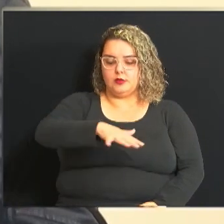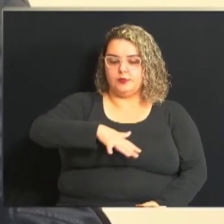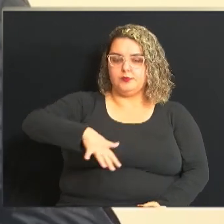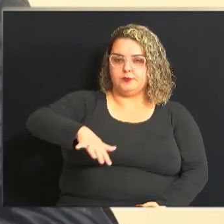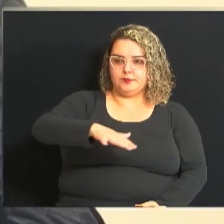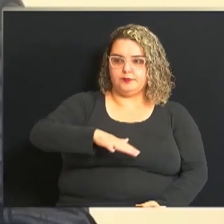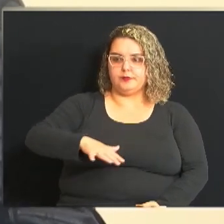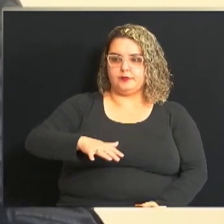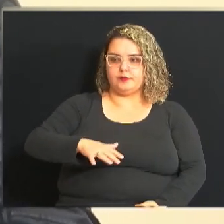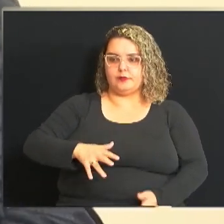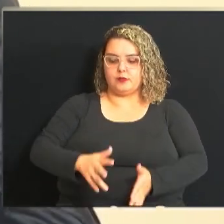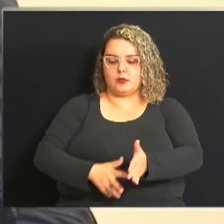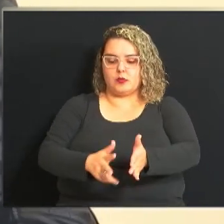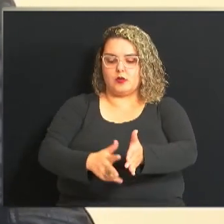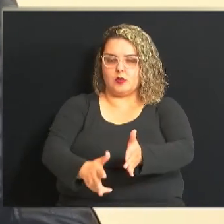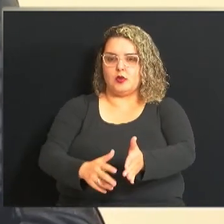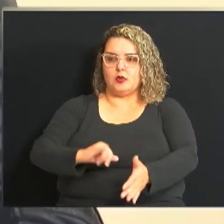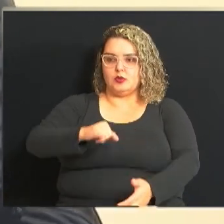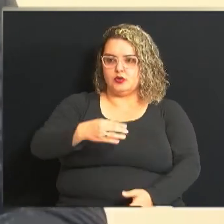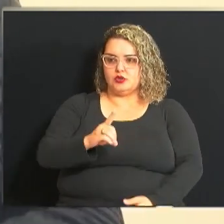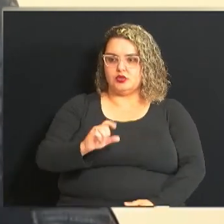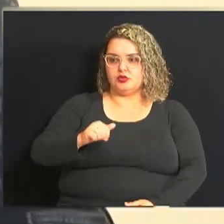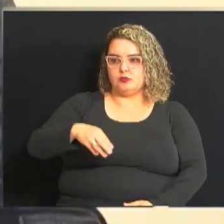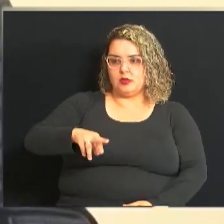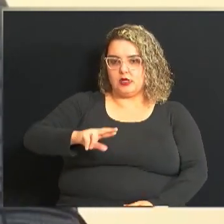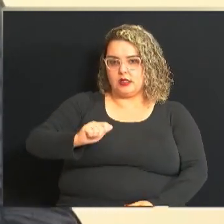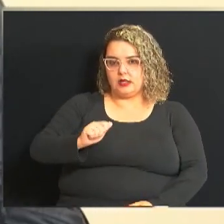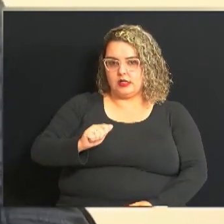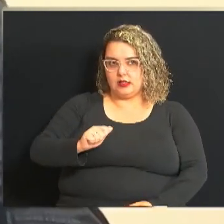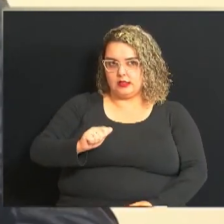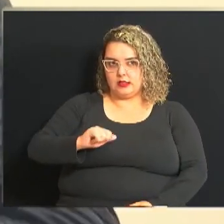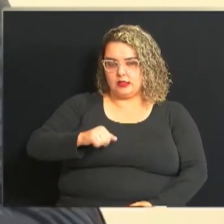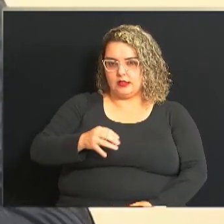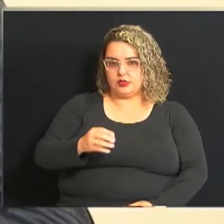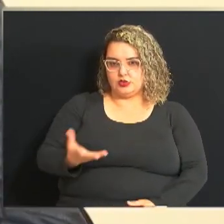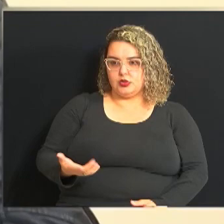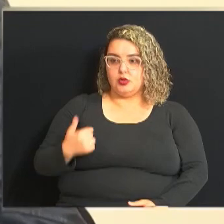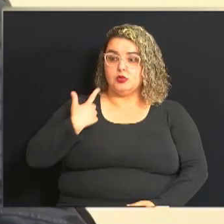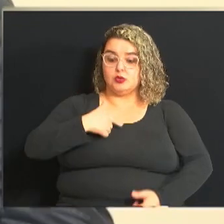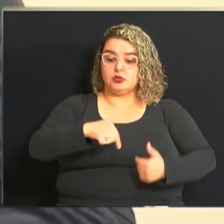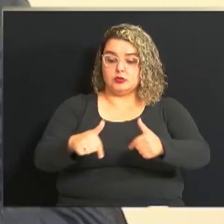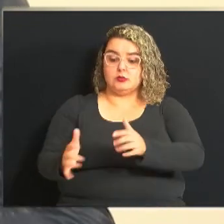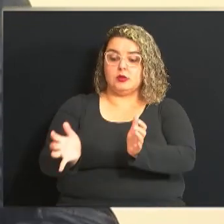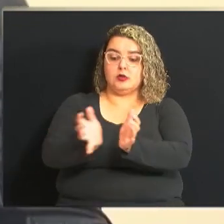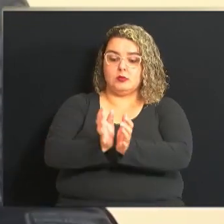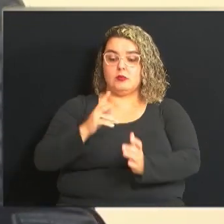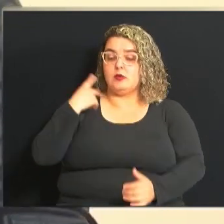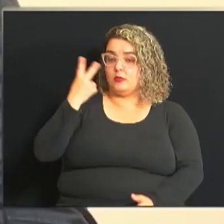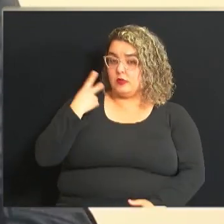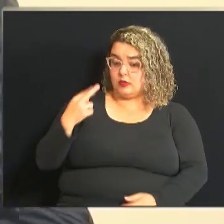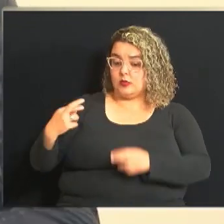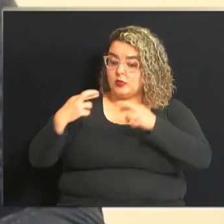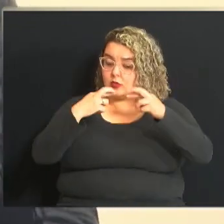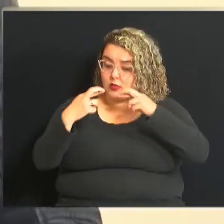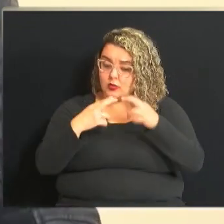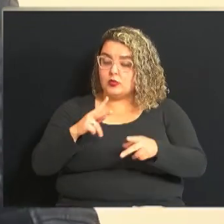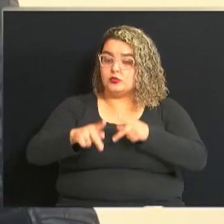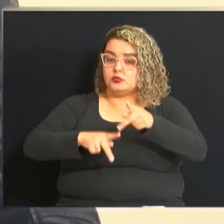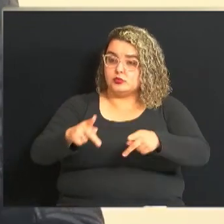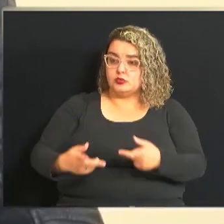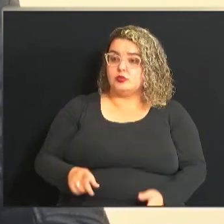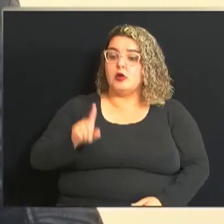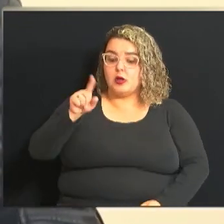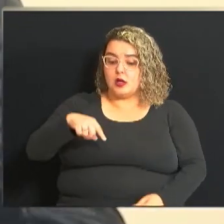a linha férrea do Jardim Marajó. Então é isso daí. O nosso trabalho através da comissão, como vereador, como fiscalizador do povo, é